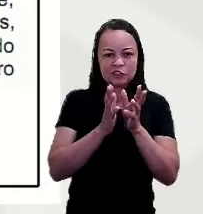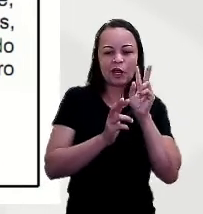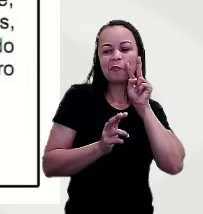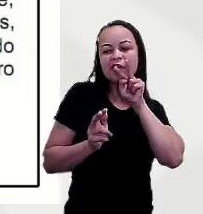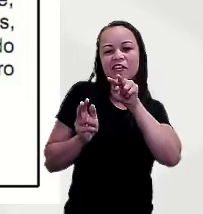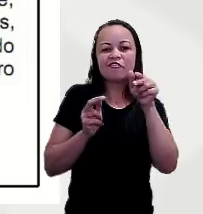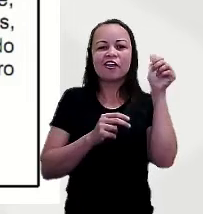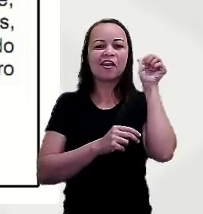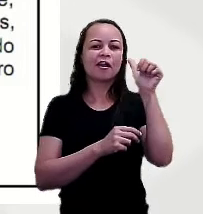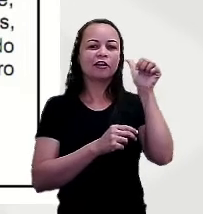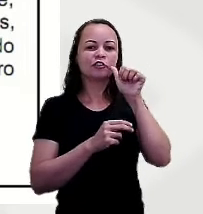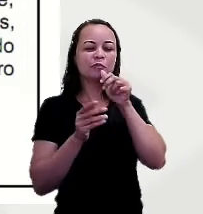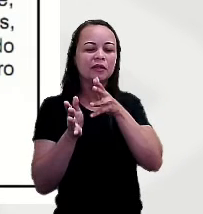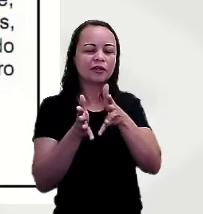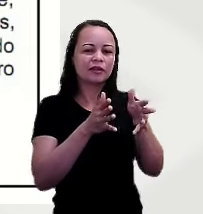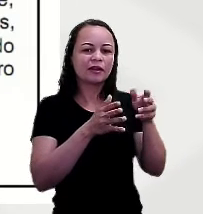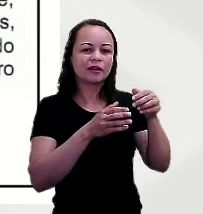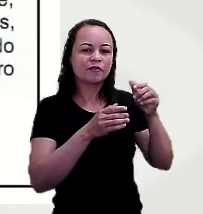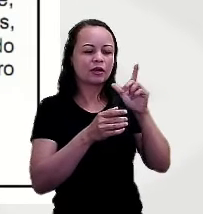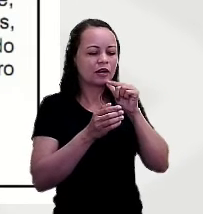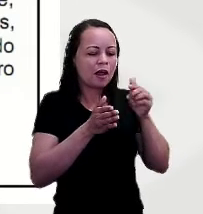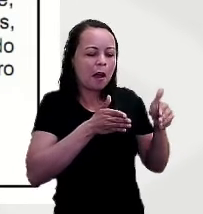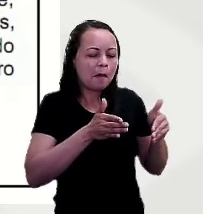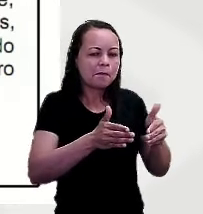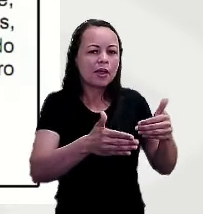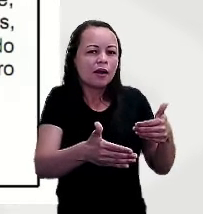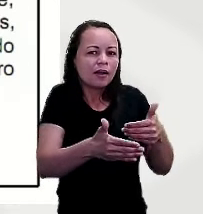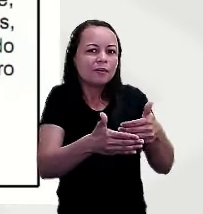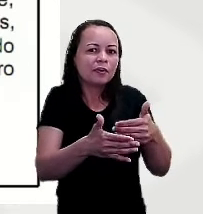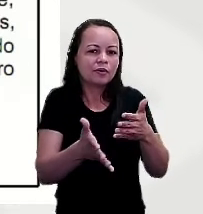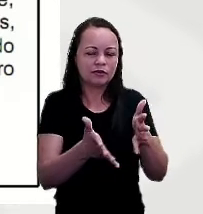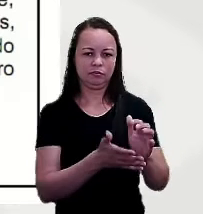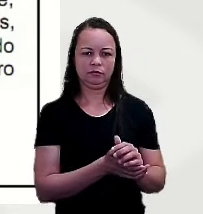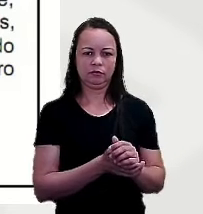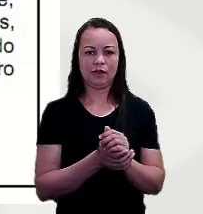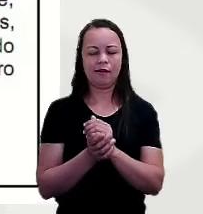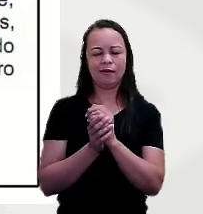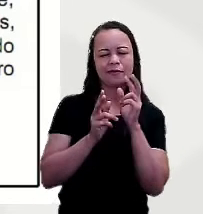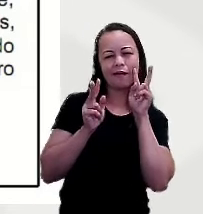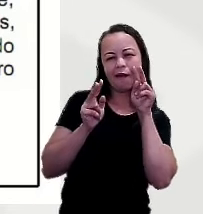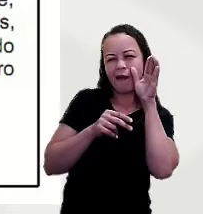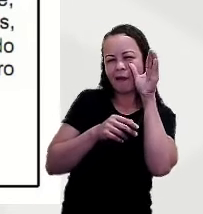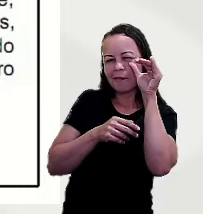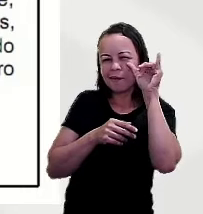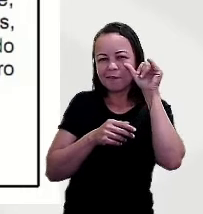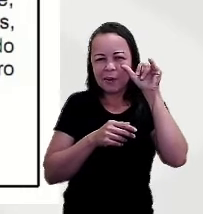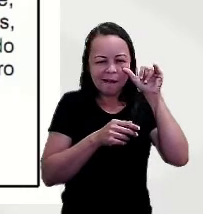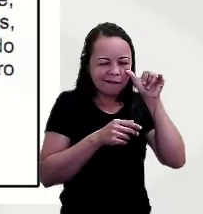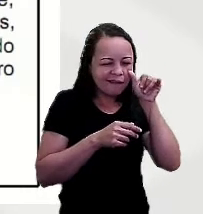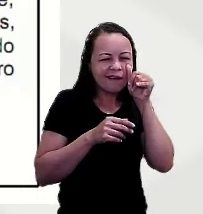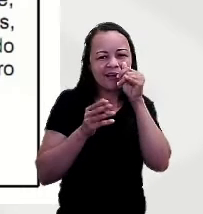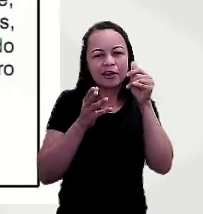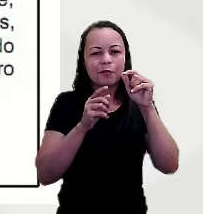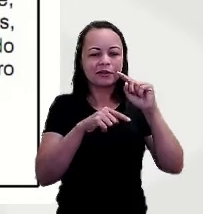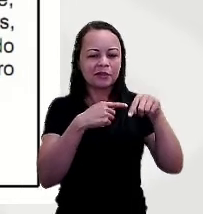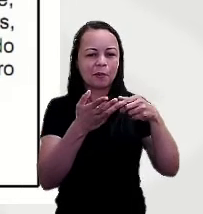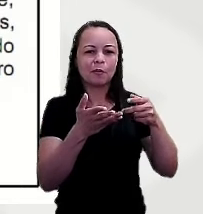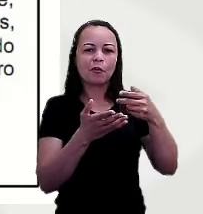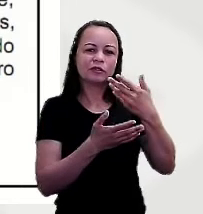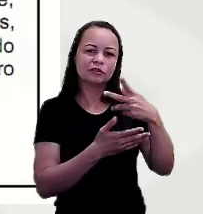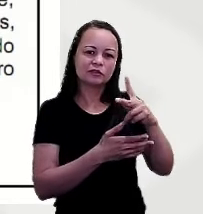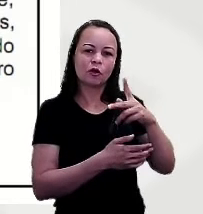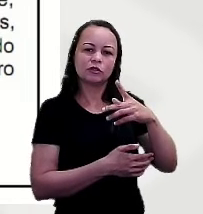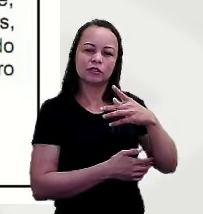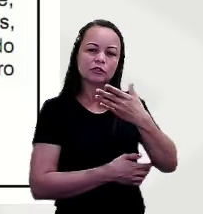e cidades à beira-rio. Eles as namoram e depois tornam-se os pais de